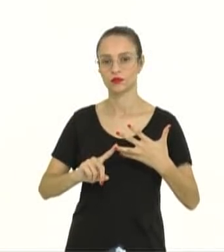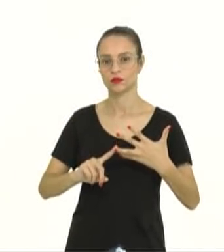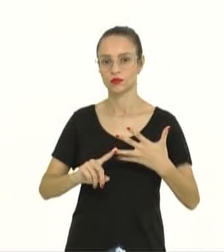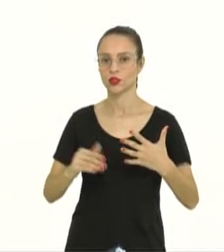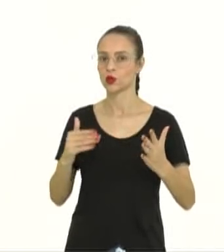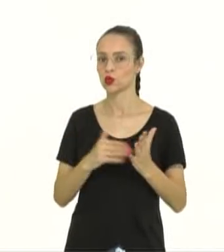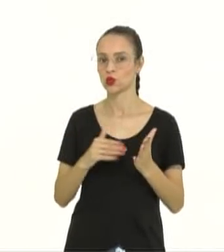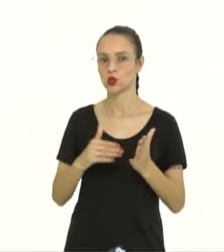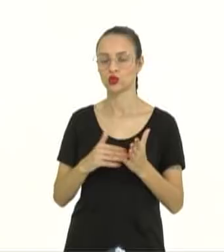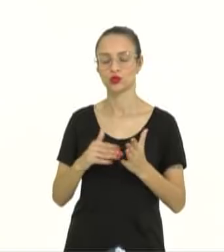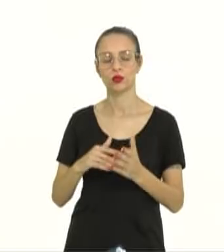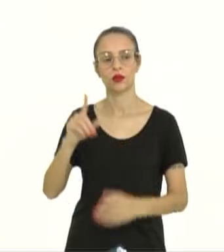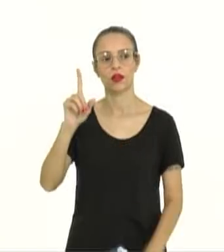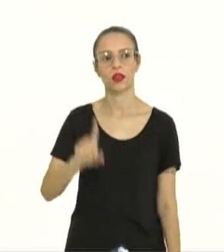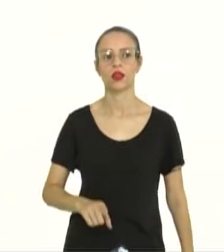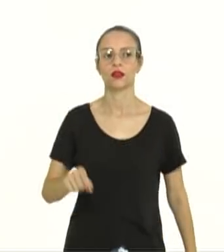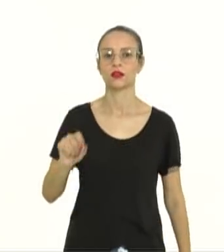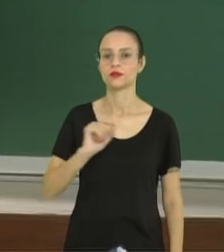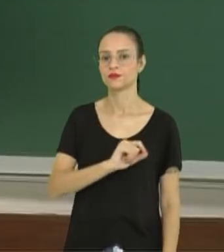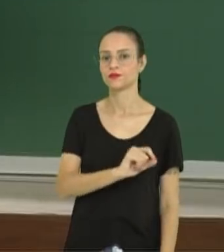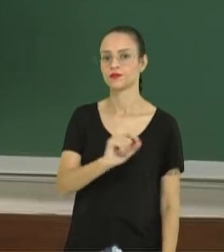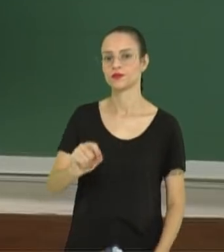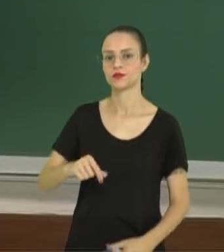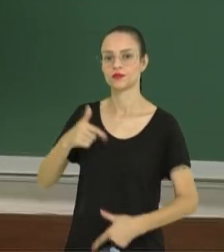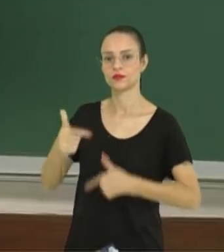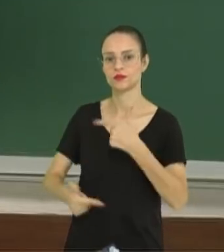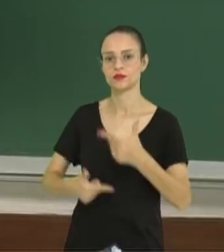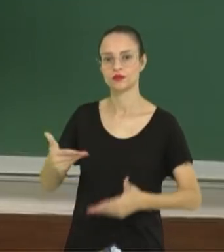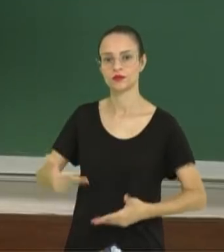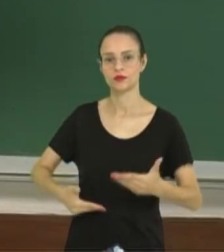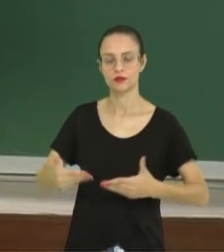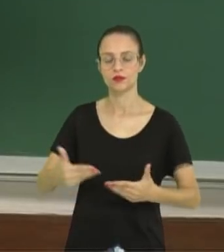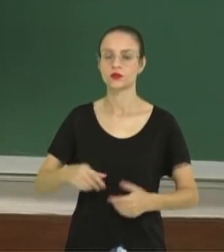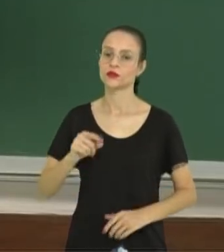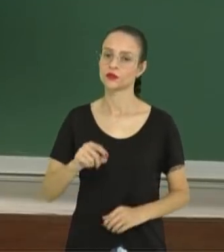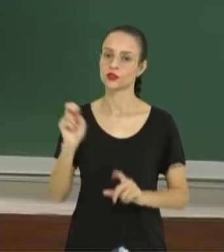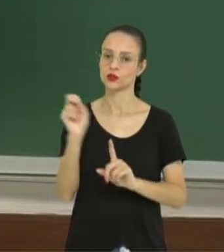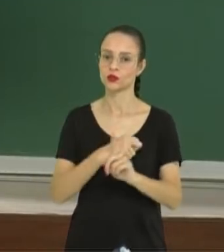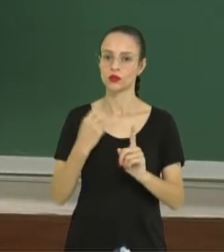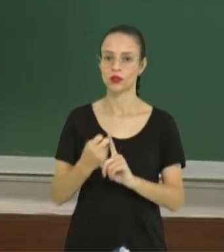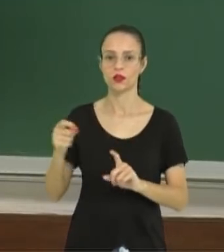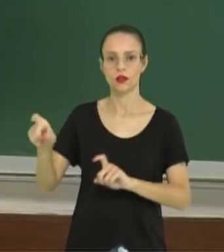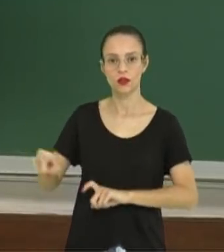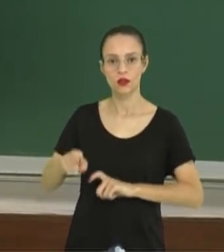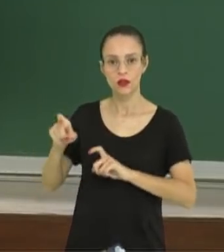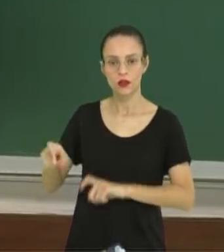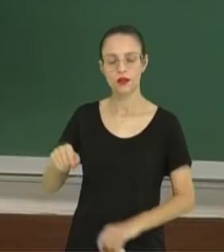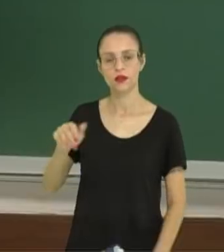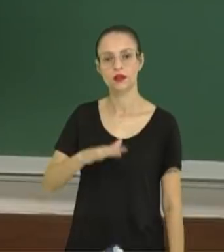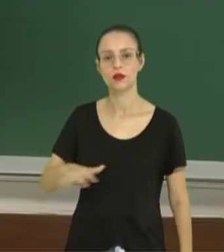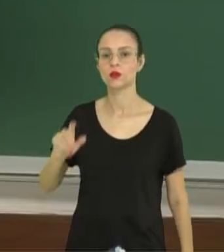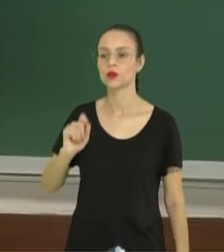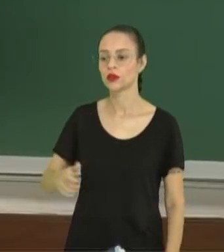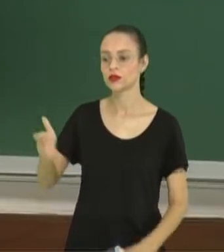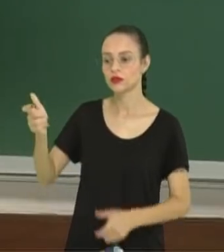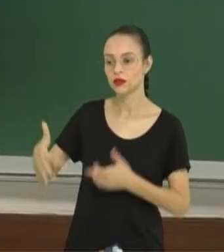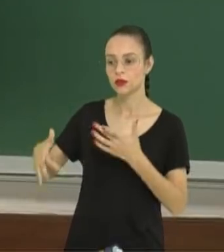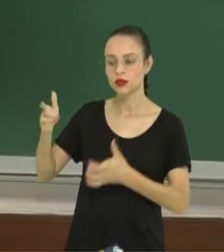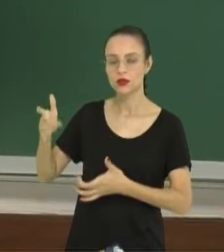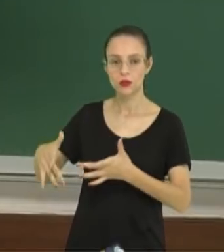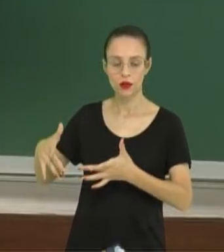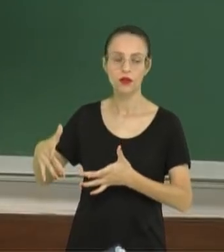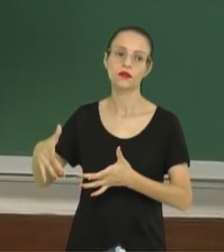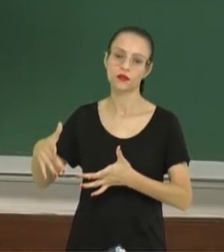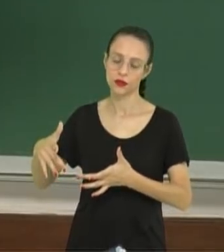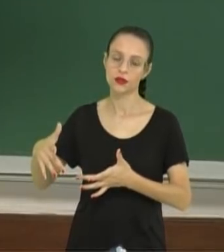a última classe aqui seriam os servos. A sociedade era agrária e o excedente, a produção que excedia, que